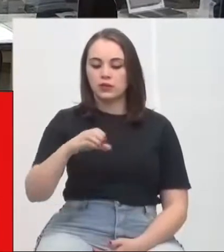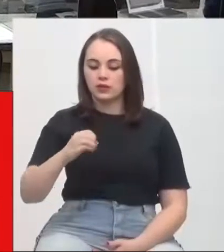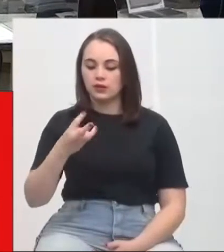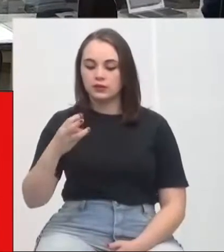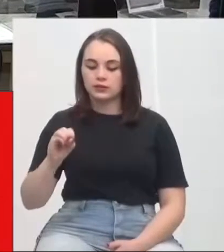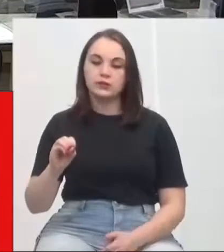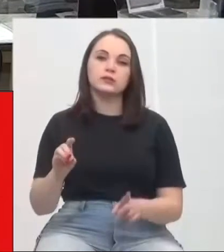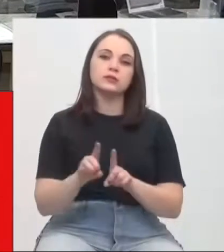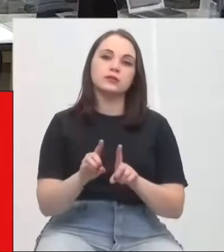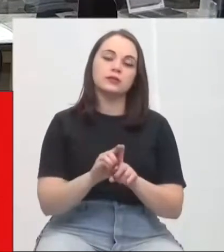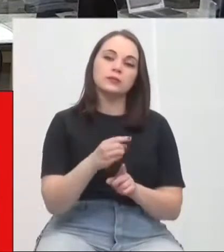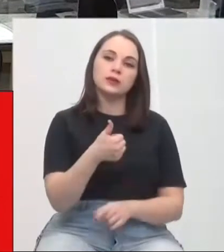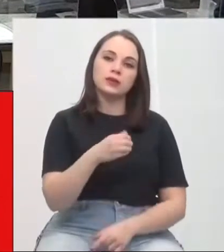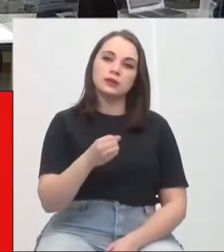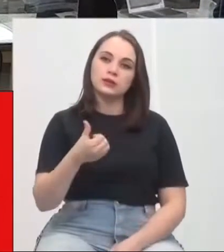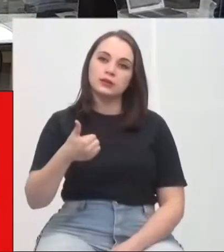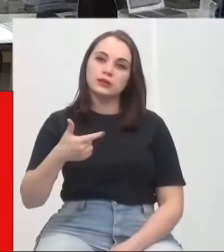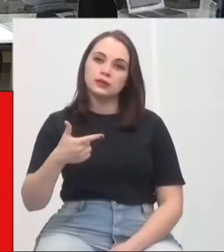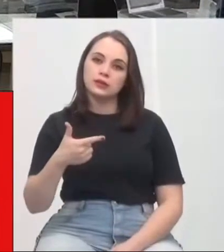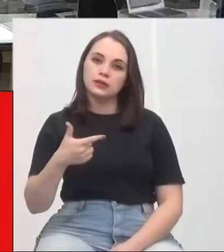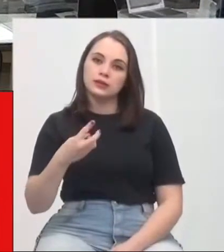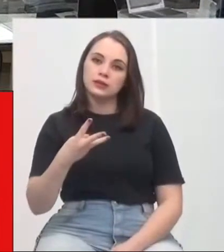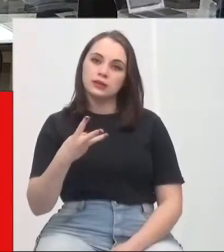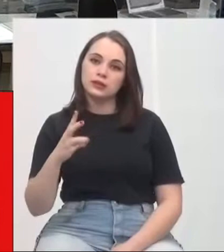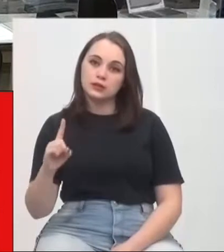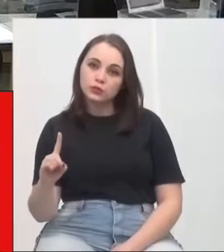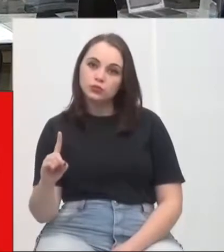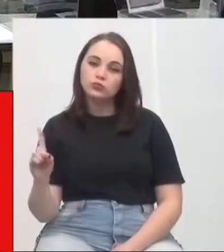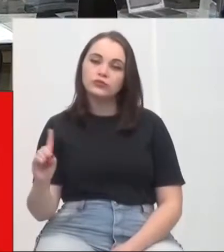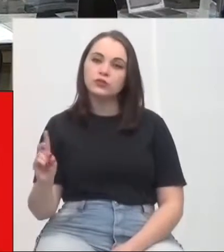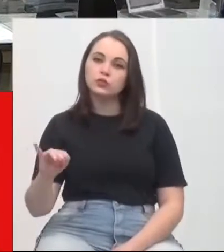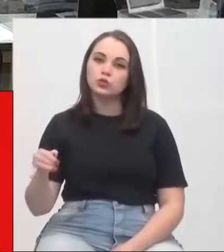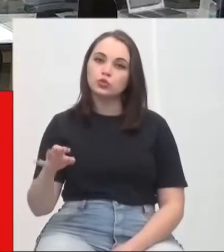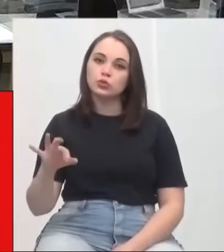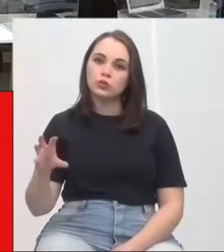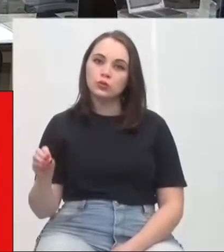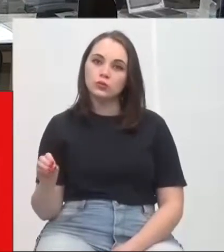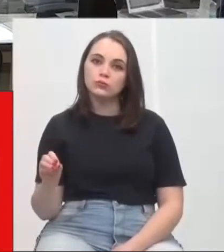103121, de autoria do vereador Júlio Kaminski.